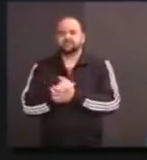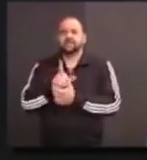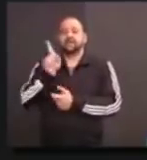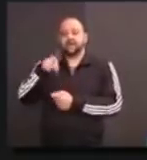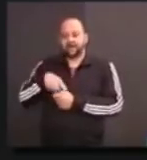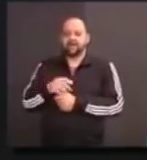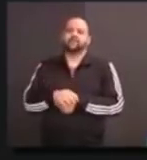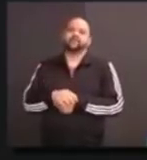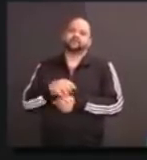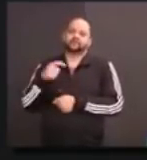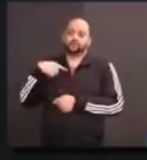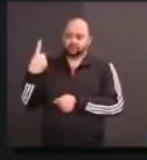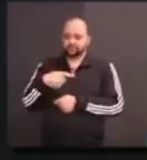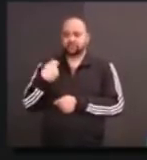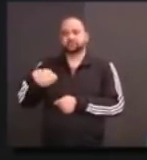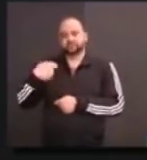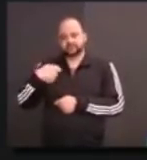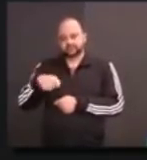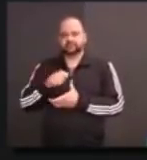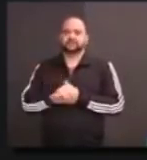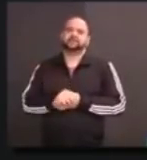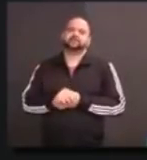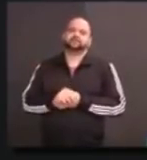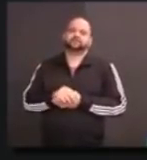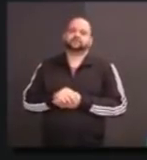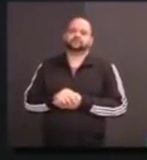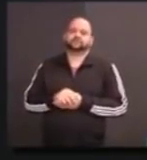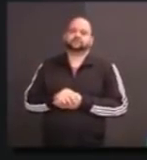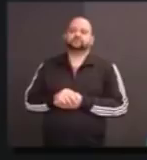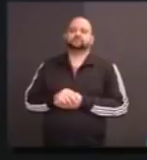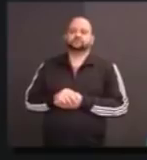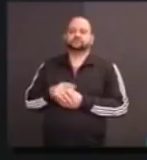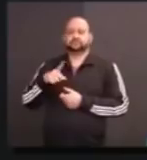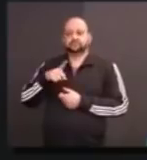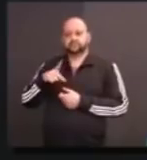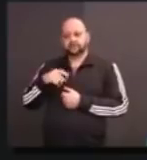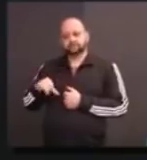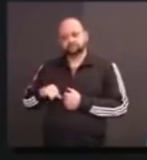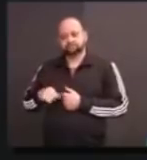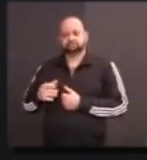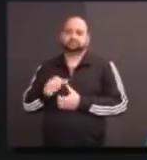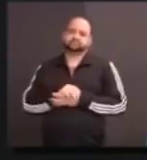que nós precisamos de pagar.